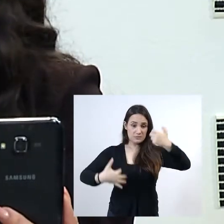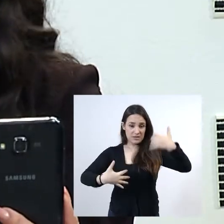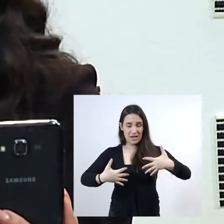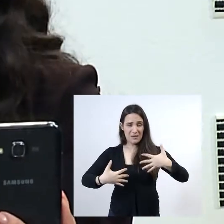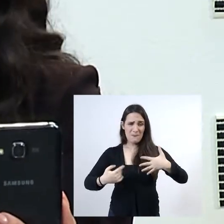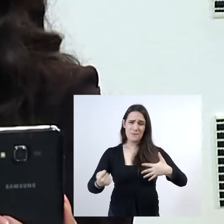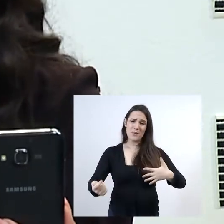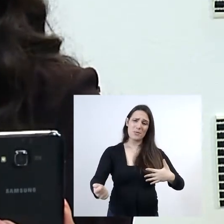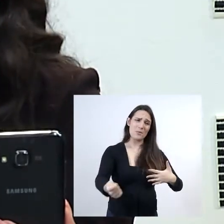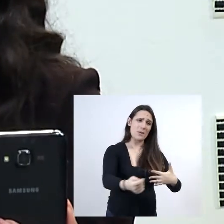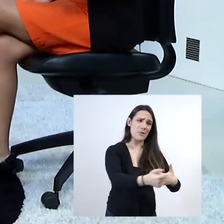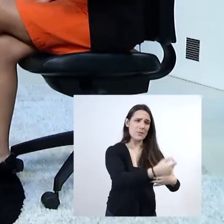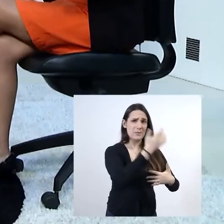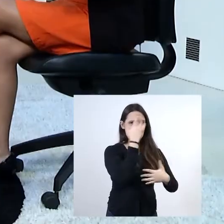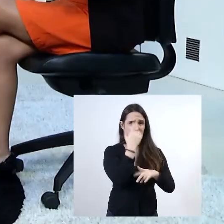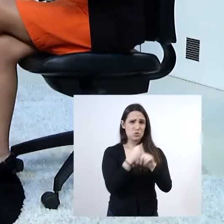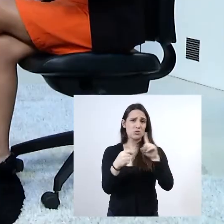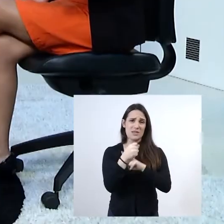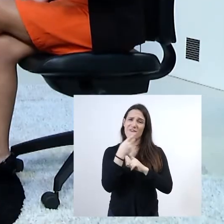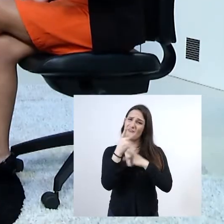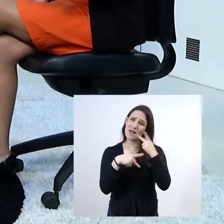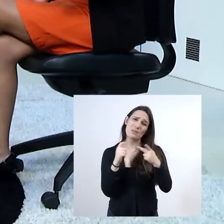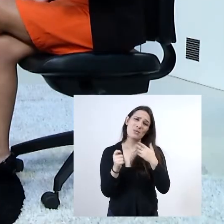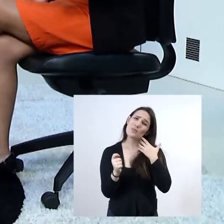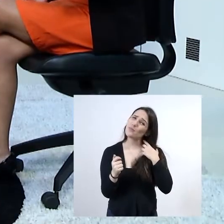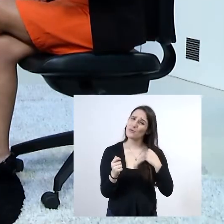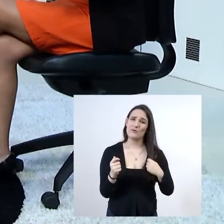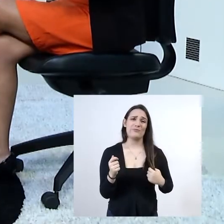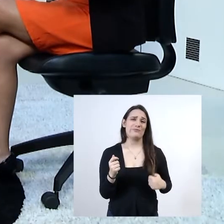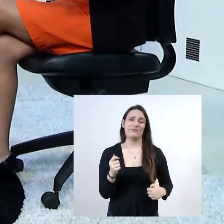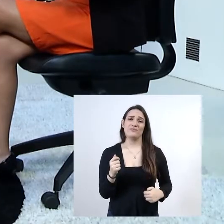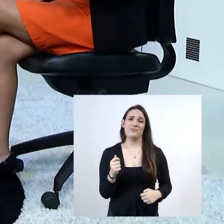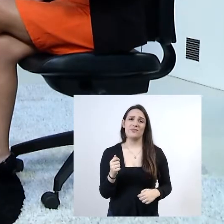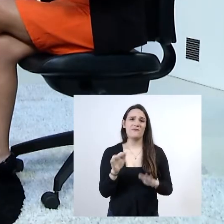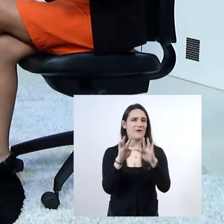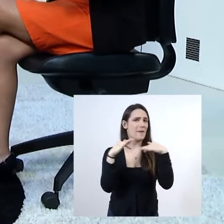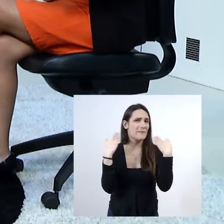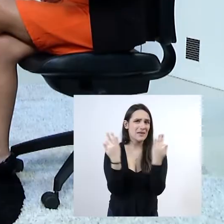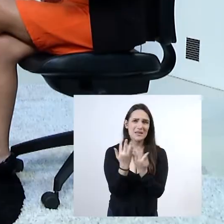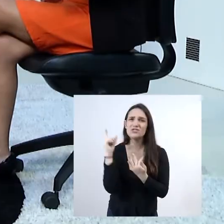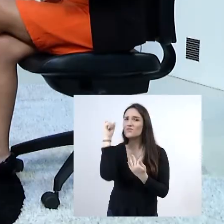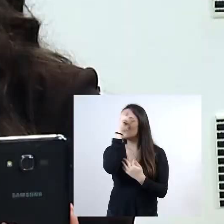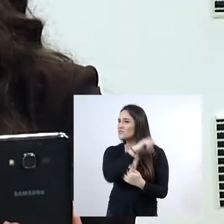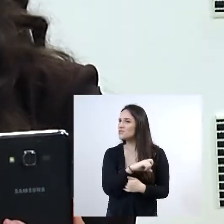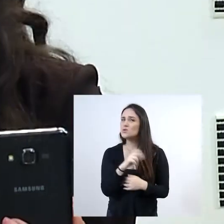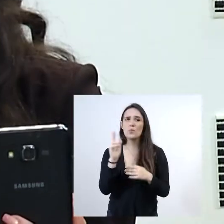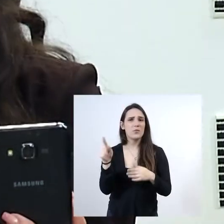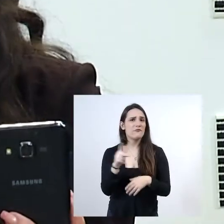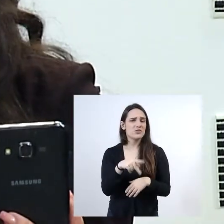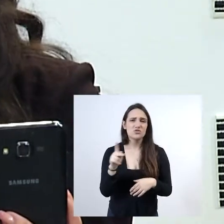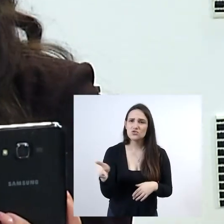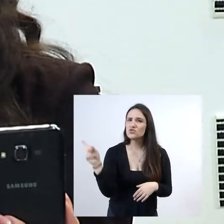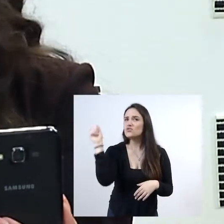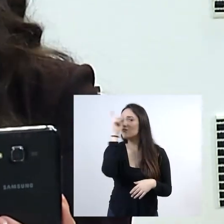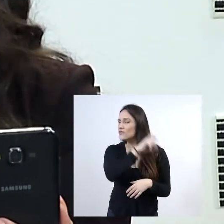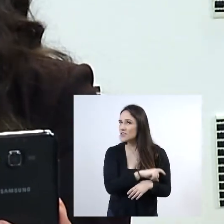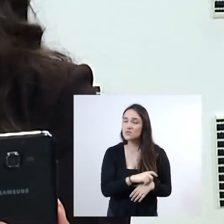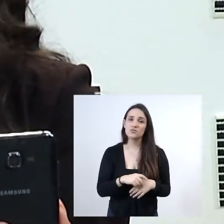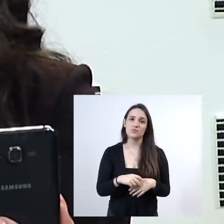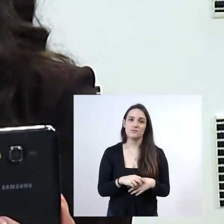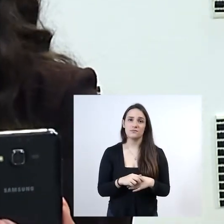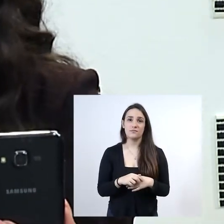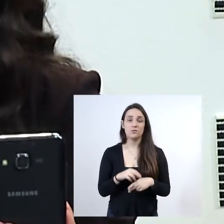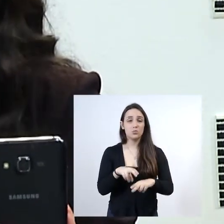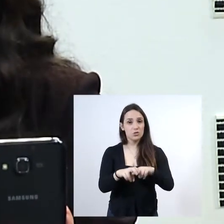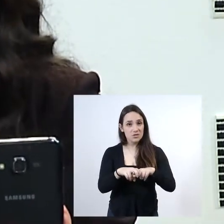sociedade tem dificuldade de falar, as famílias têm dificuldade de falar, os professores têm dificuldade de falar. Então, o fato da mídia abrir